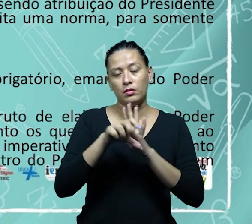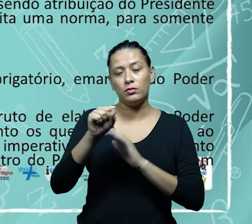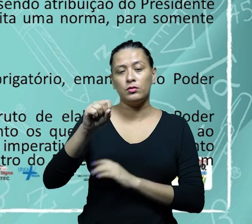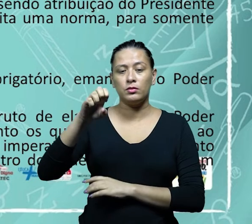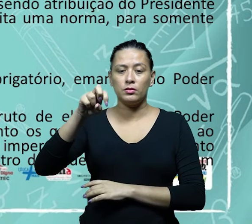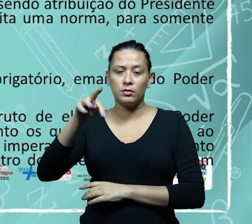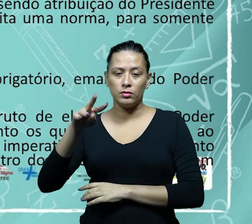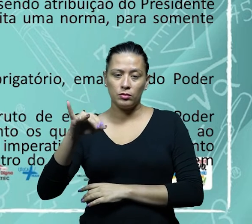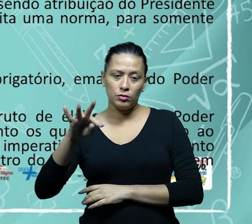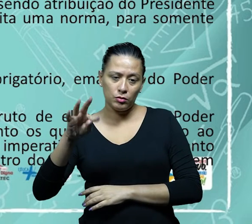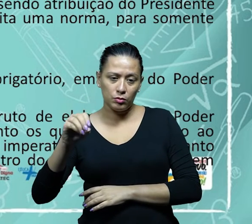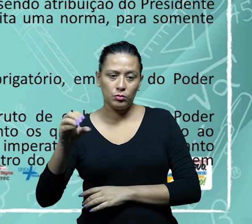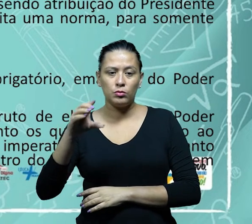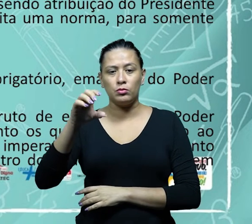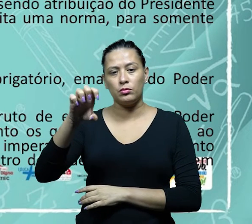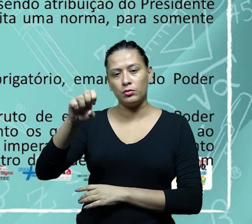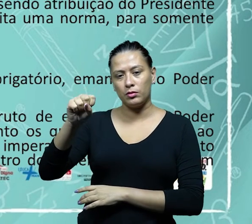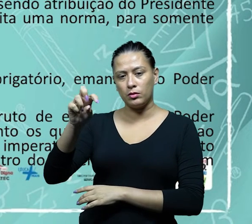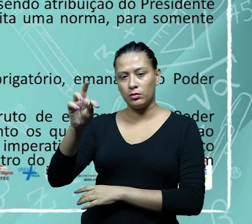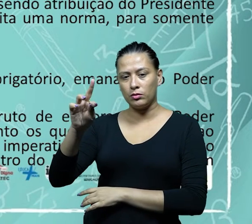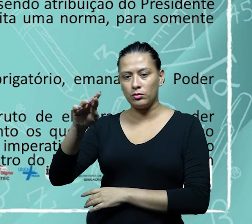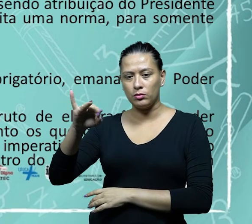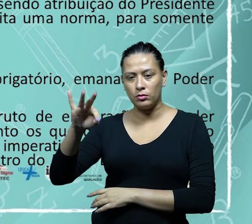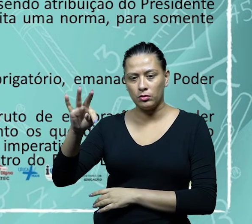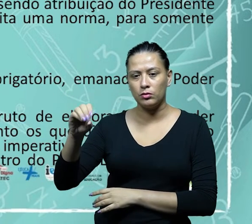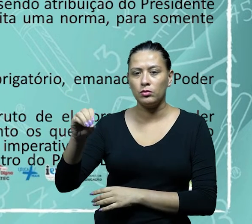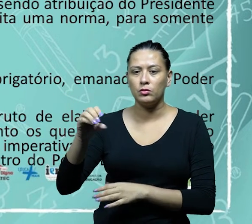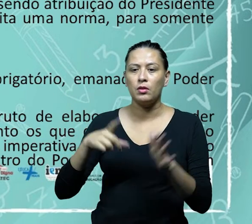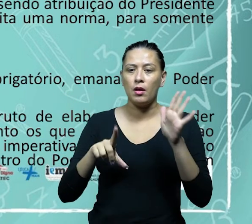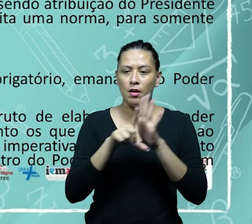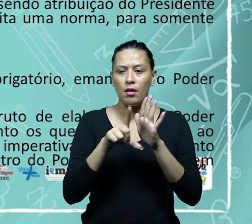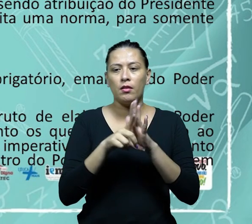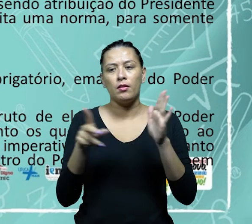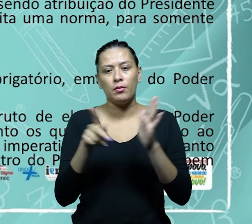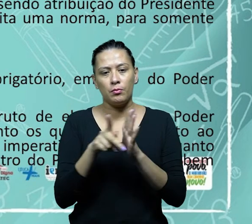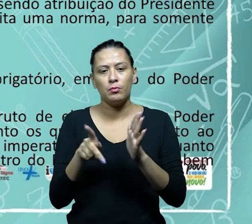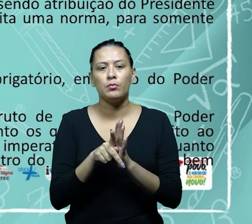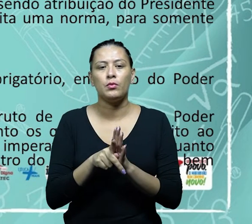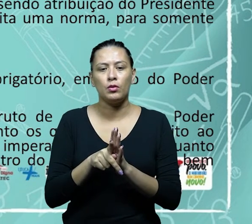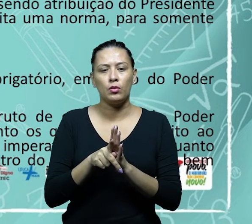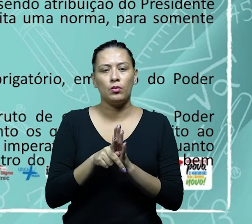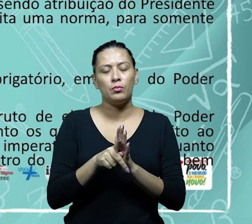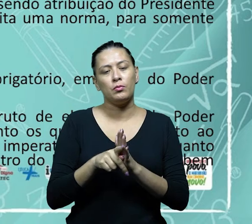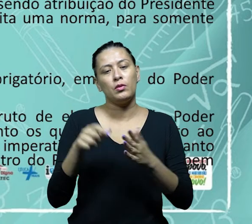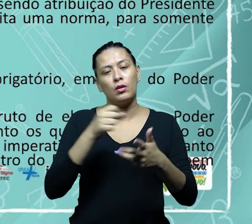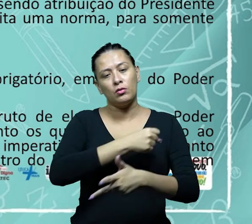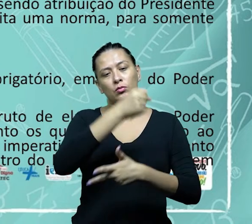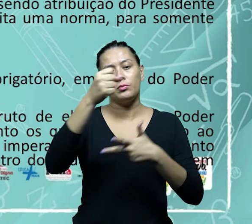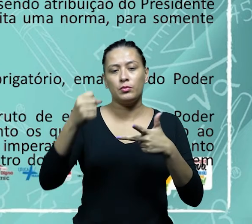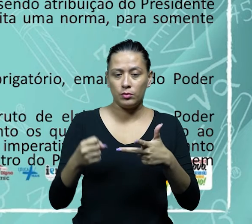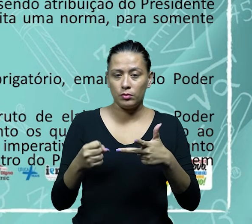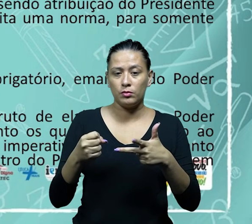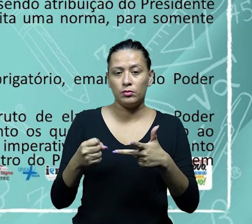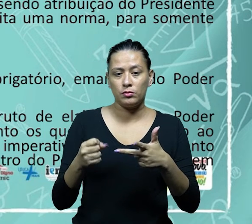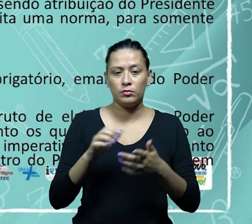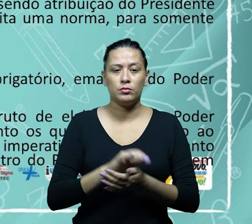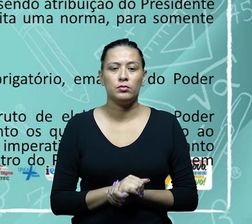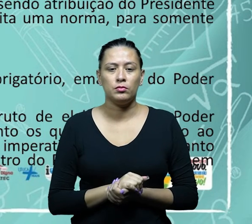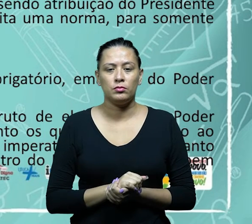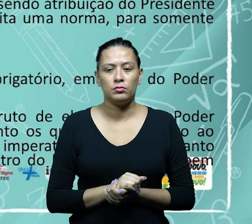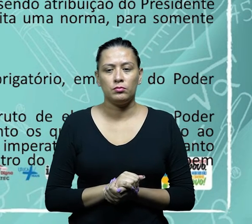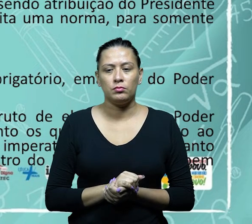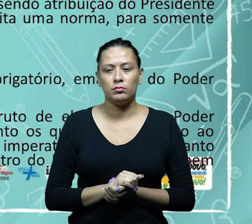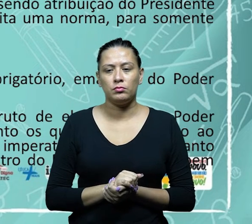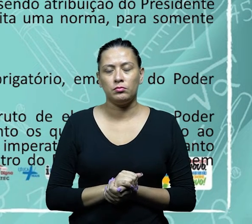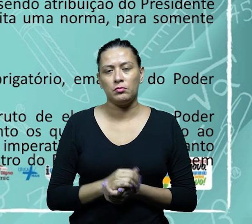considera acumulei aquelas normas emanadas né lá do Poder Legislativo e a gente não considera